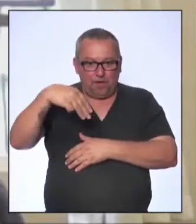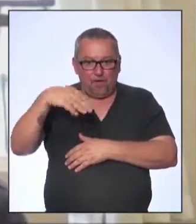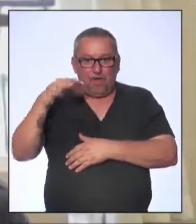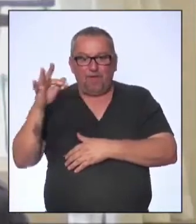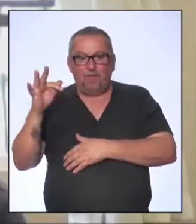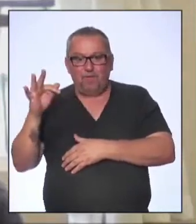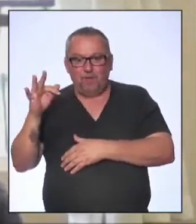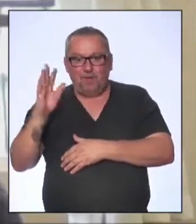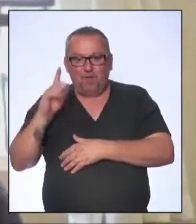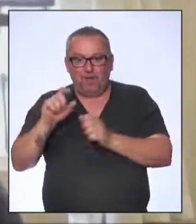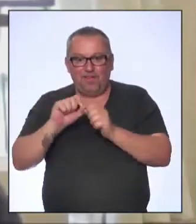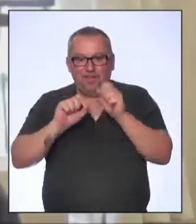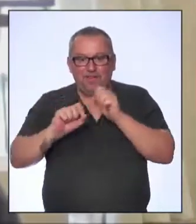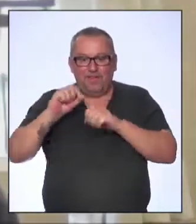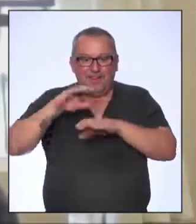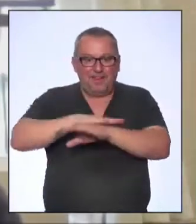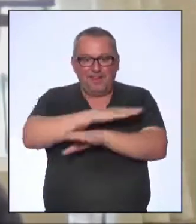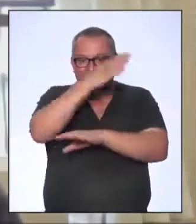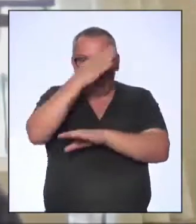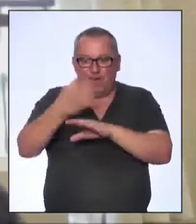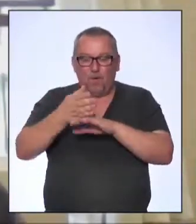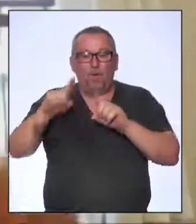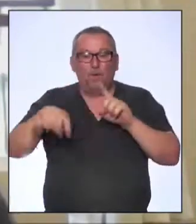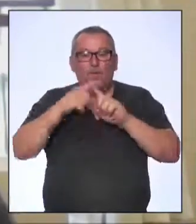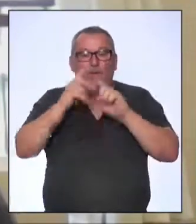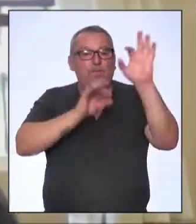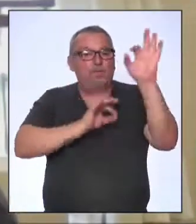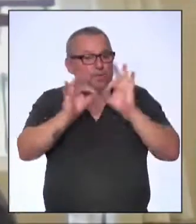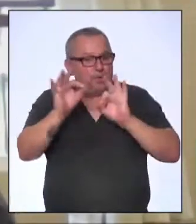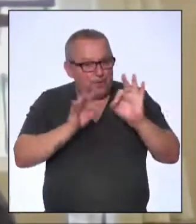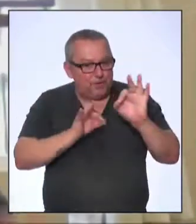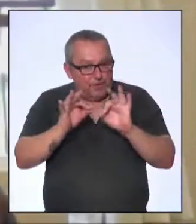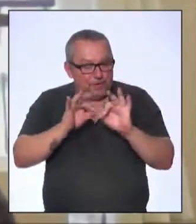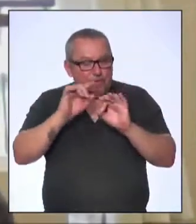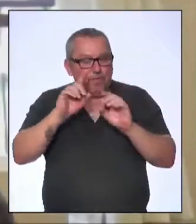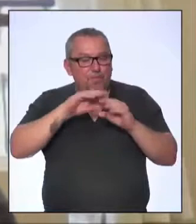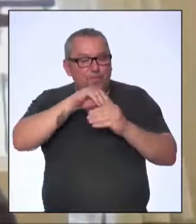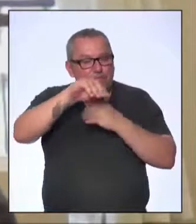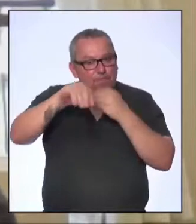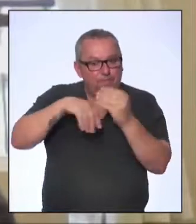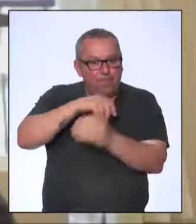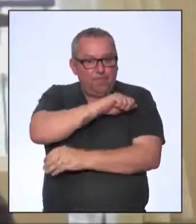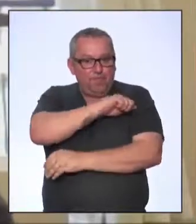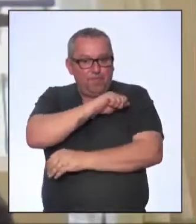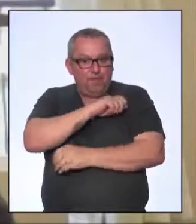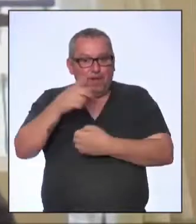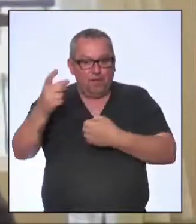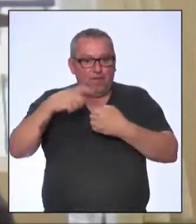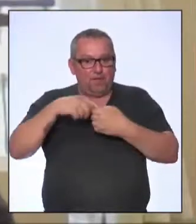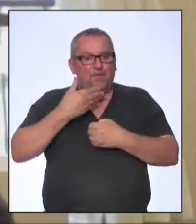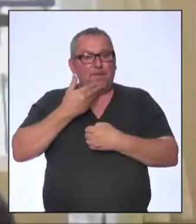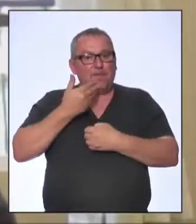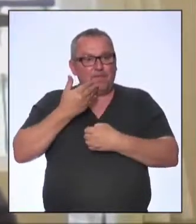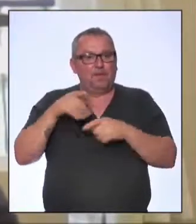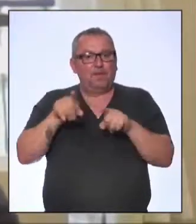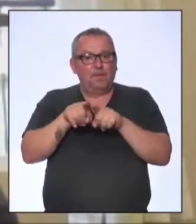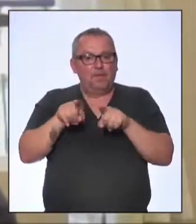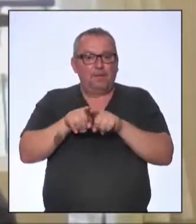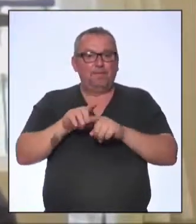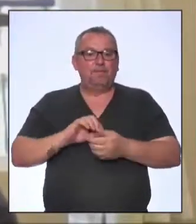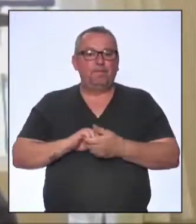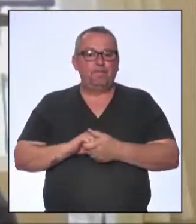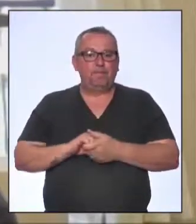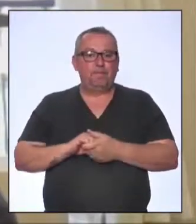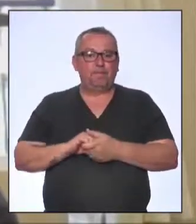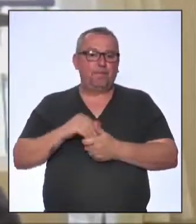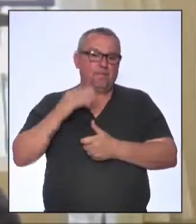se fazia o integral. Quanto mais projetos, mais envolvimento com esses alunos, a volta vai ser mais fácil agora também.